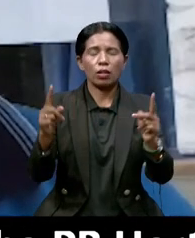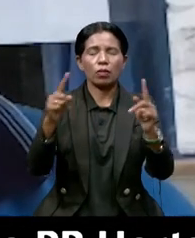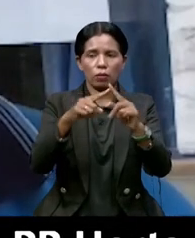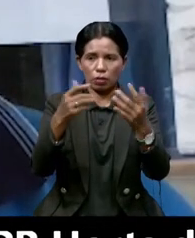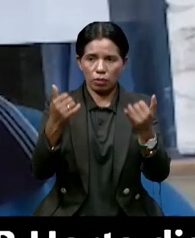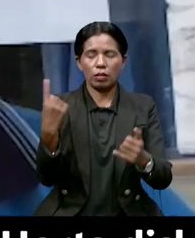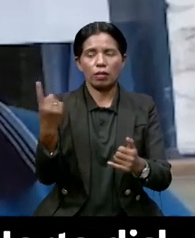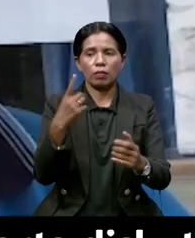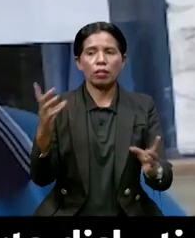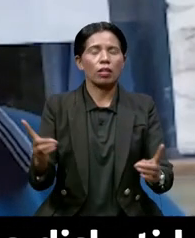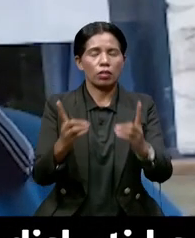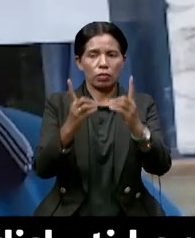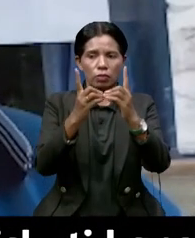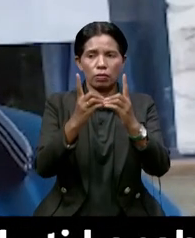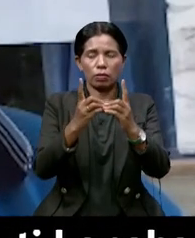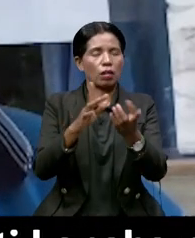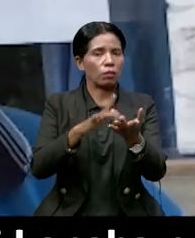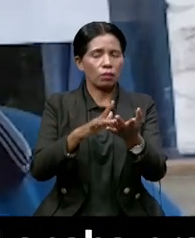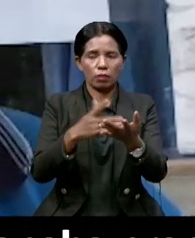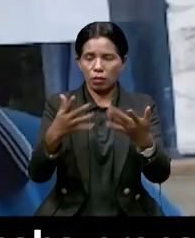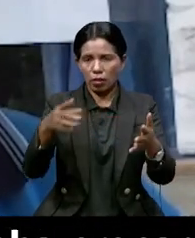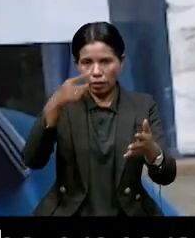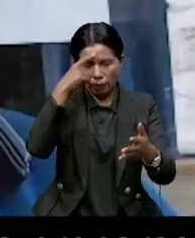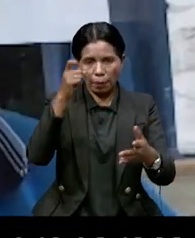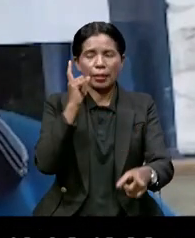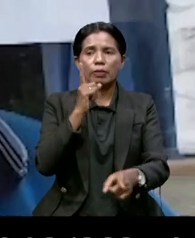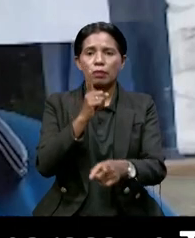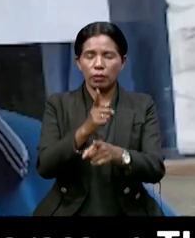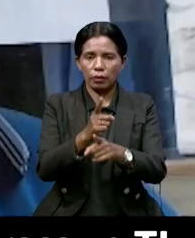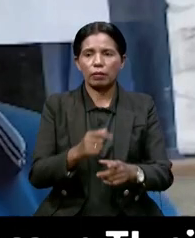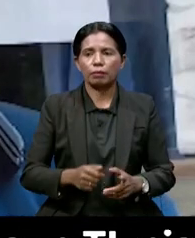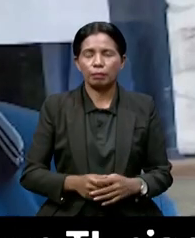saya yang tamen itu mulu tambah lebih lolos ni